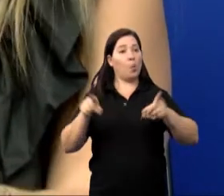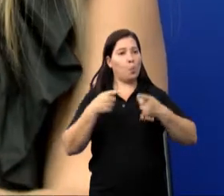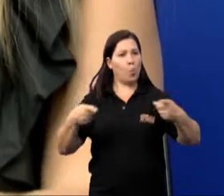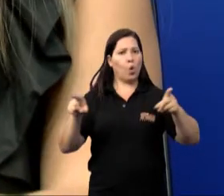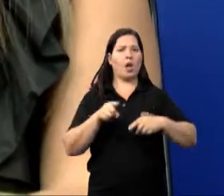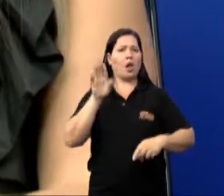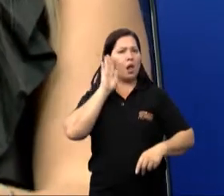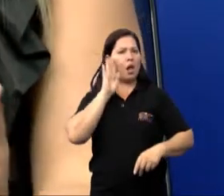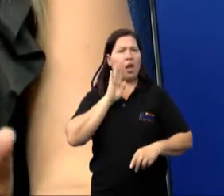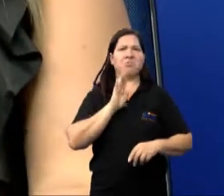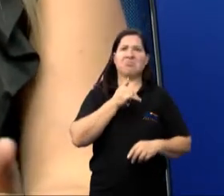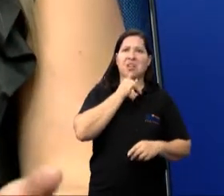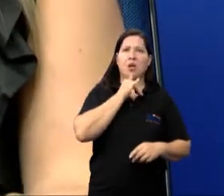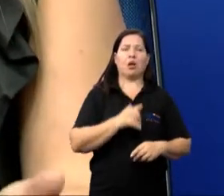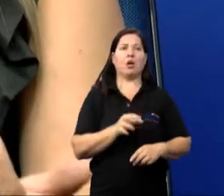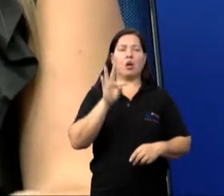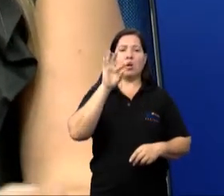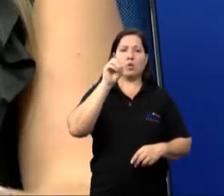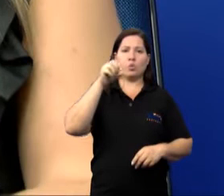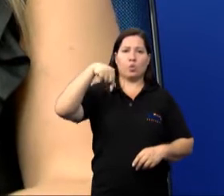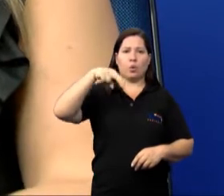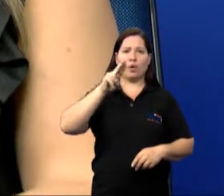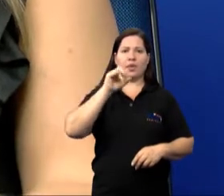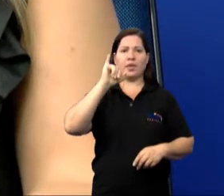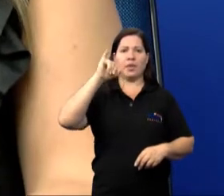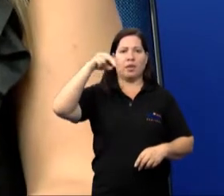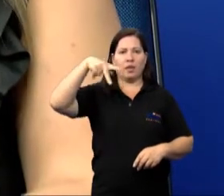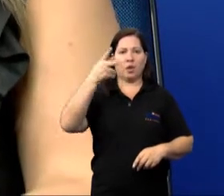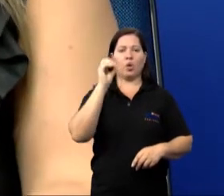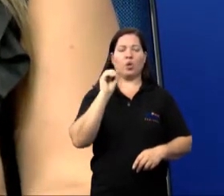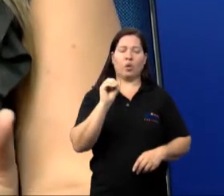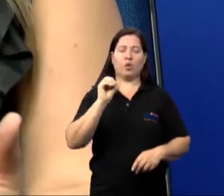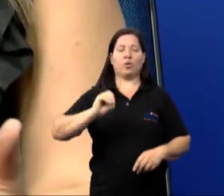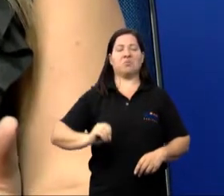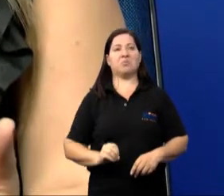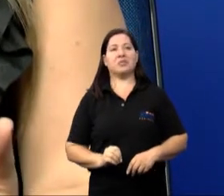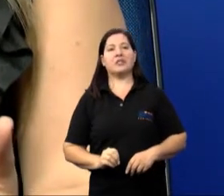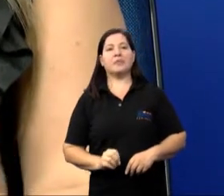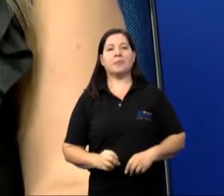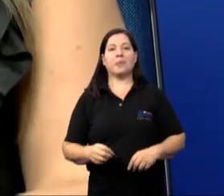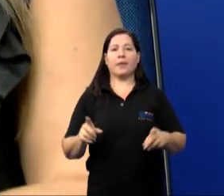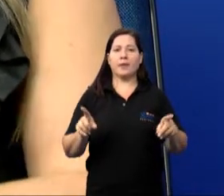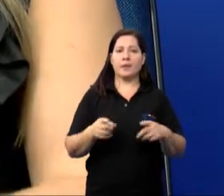Toquinho? Por que que a criança não pode, por exemplo, conhecer as músicas,